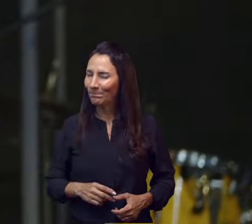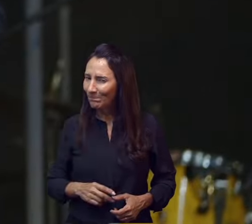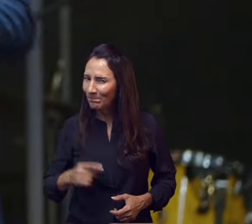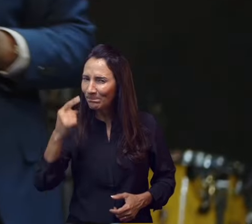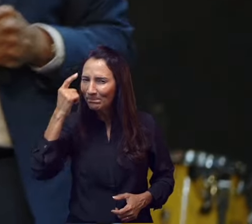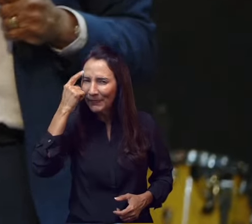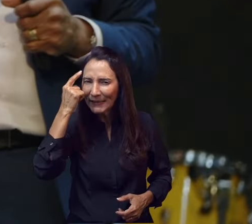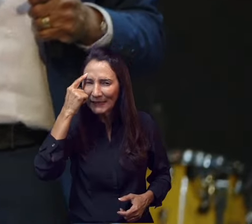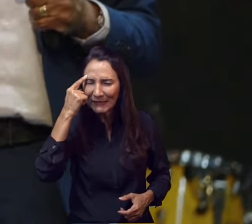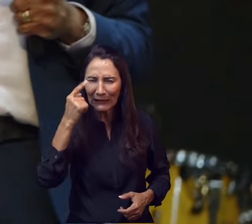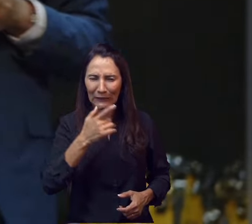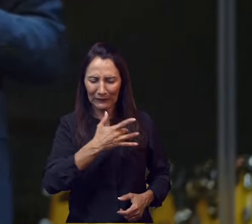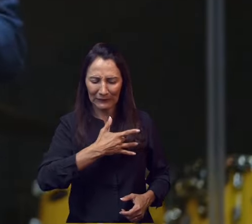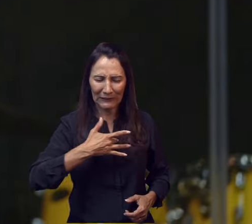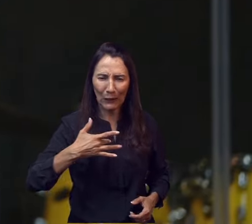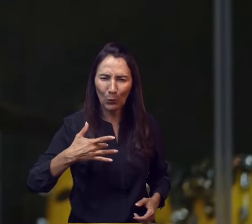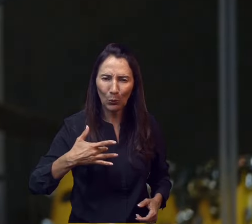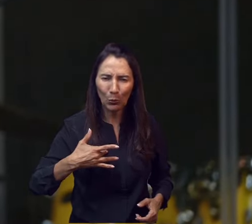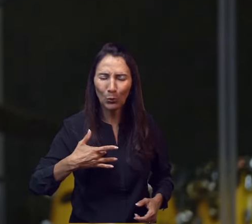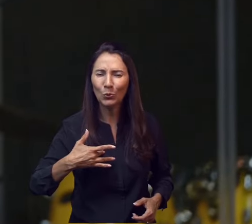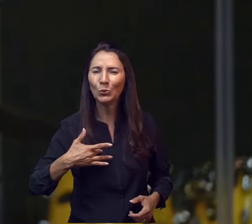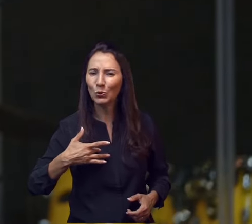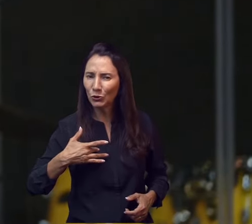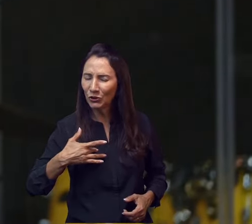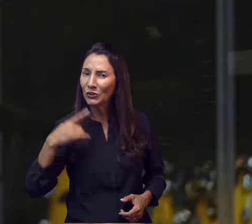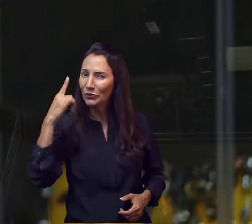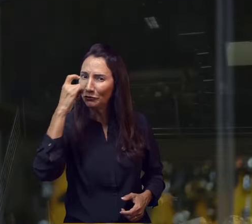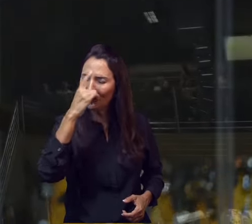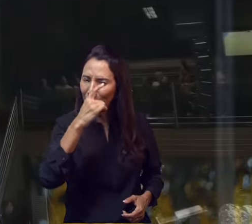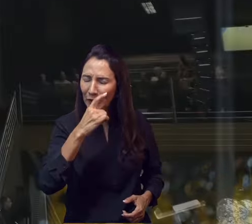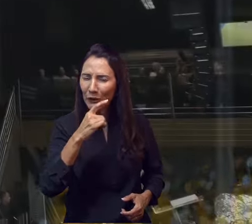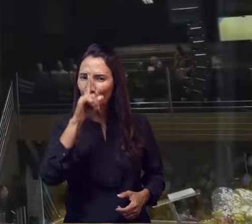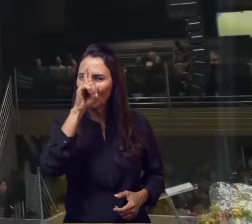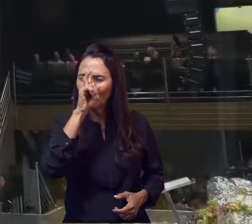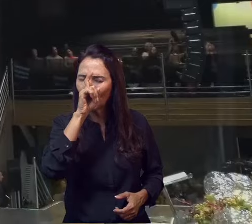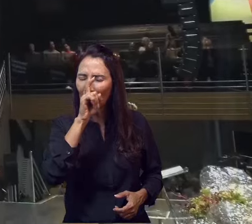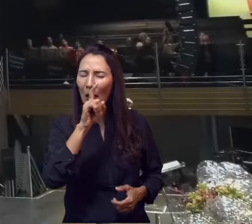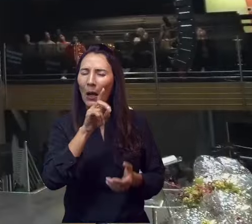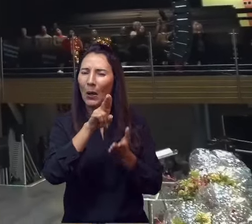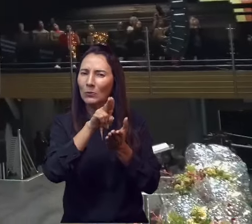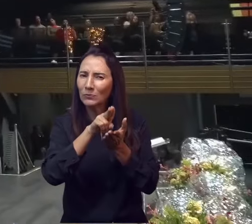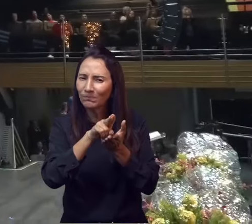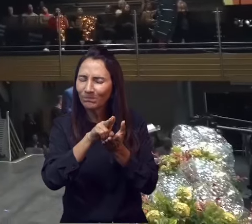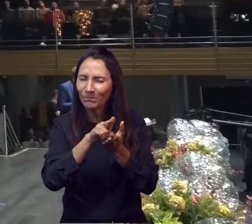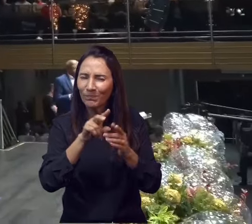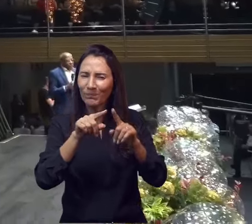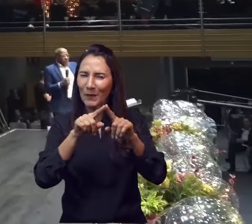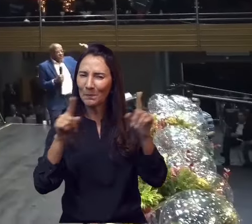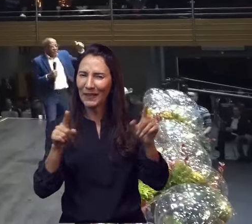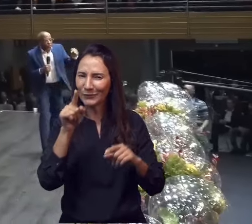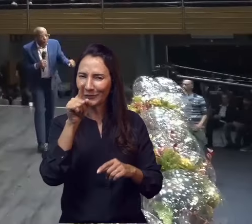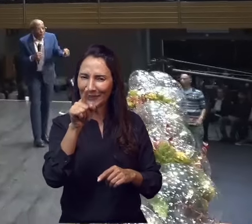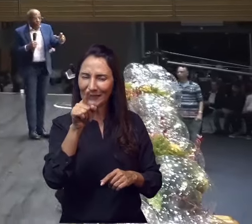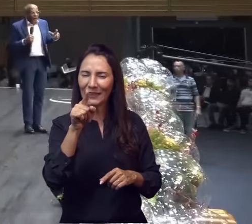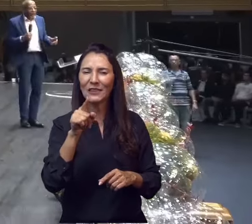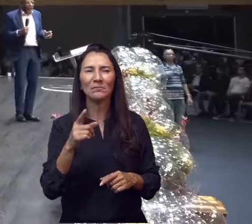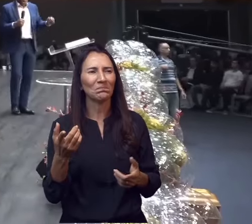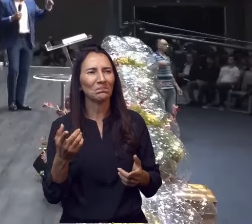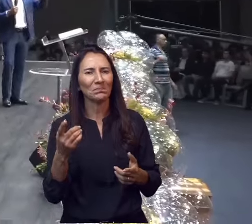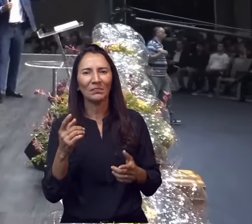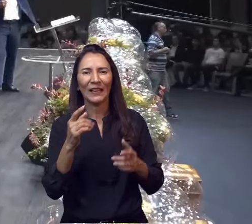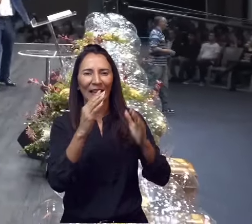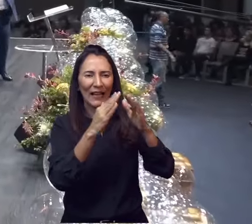a saúde não esteve no seu melhor mas você saiu de casa seja domingo de